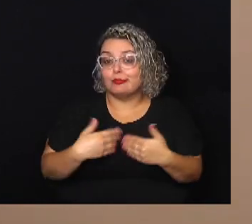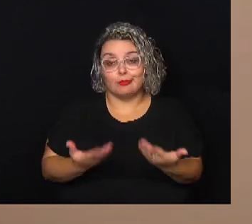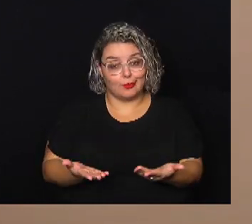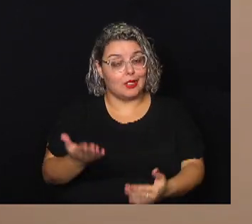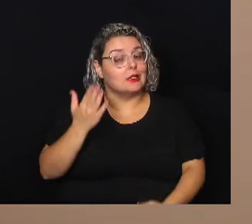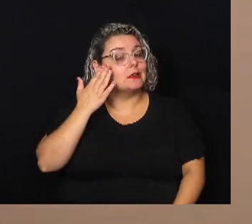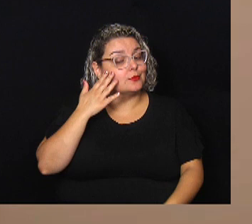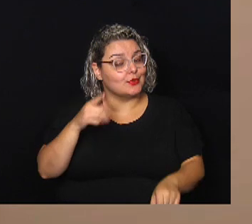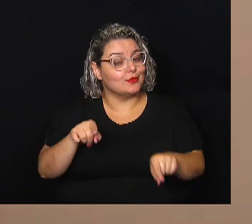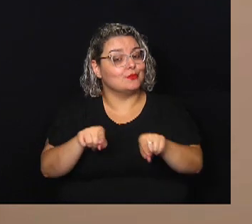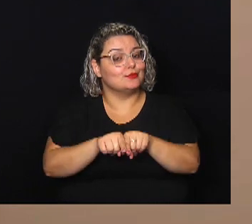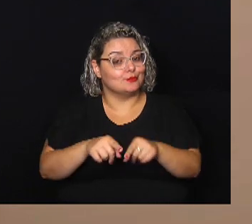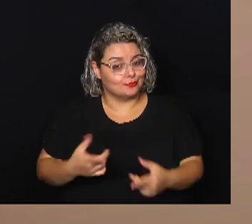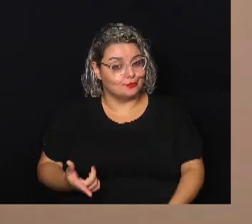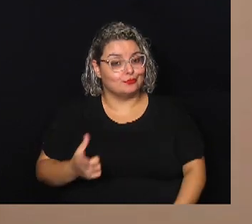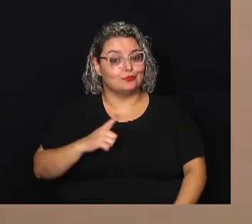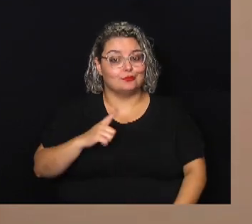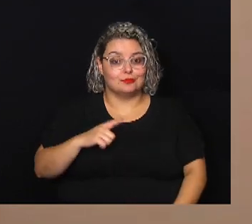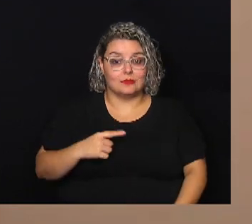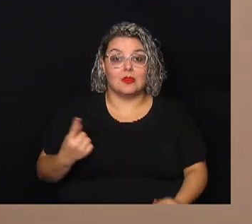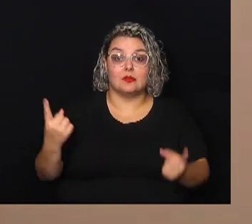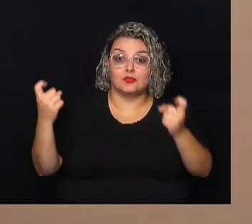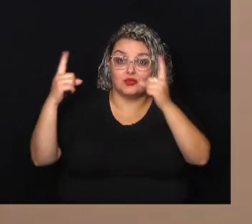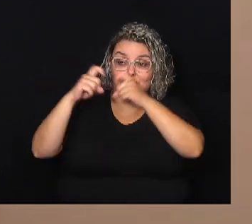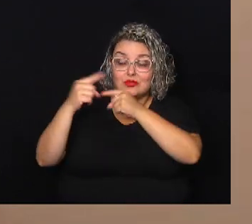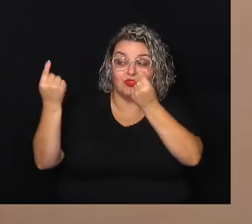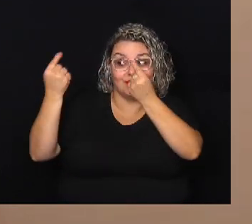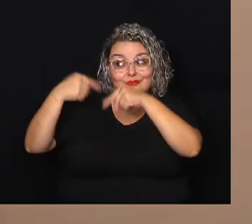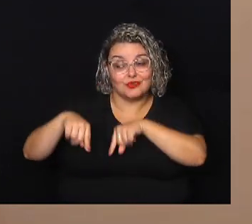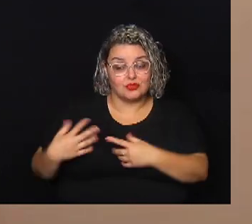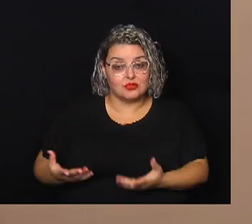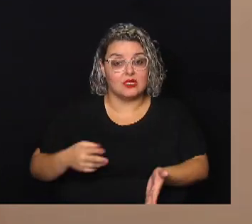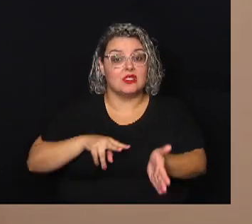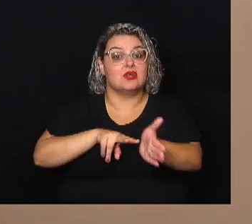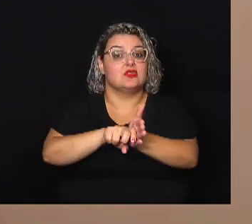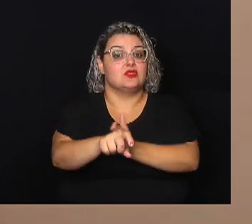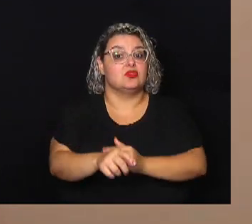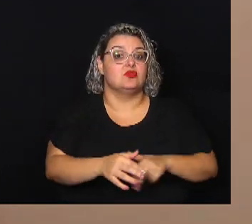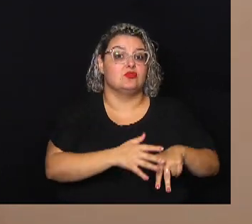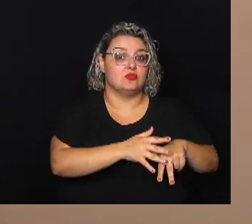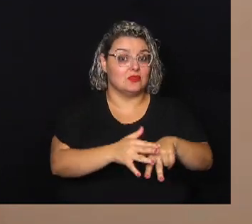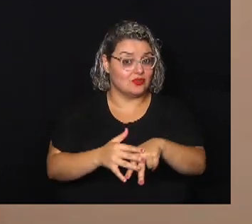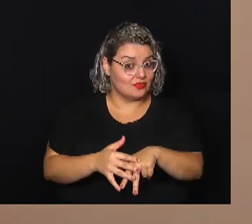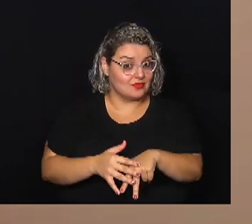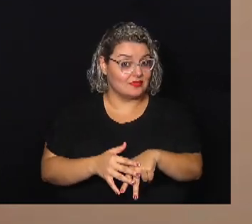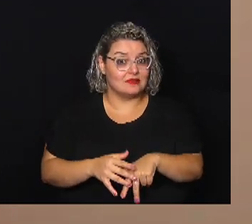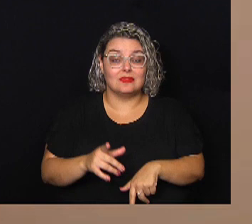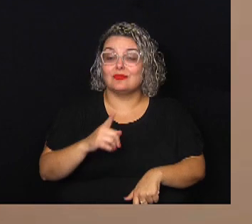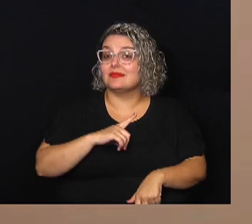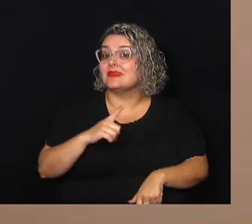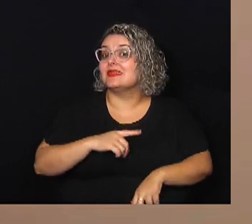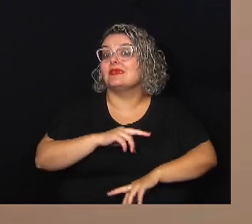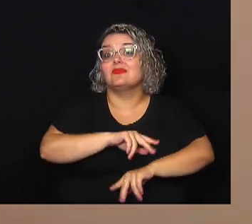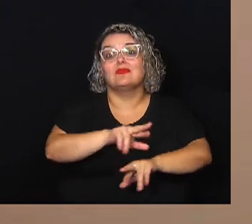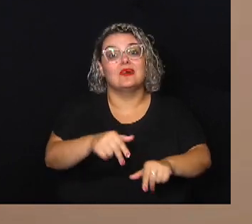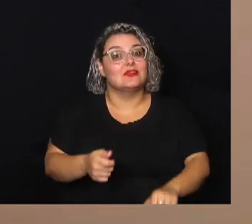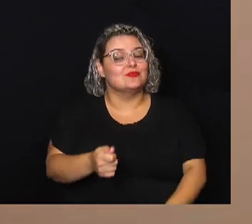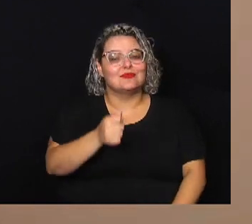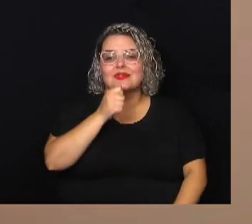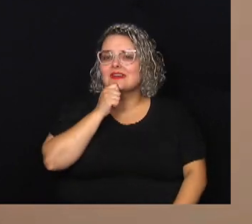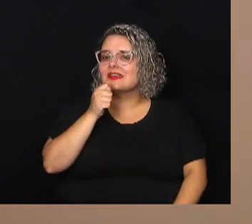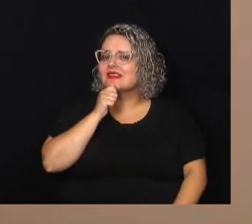também que nós ainda temos um desafio, que é diagnosticar os pacientes. Então, quantos casos por aí ainda estão